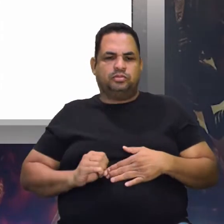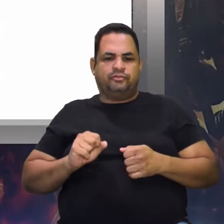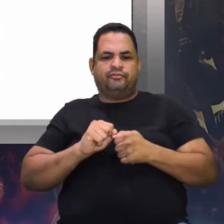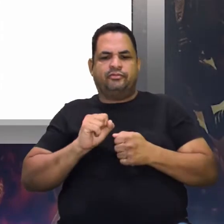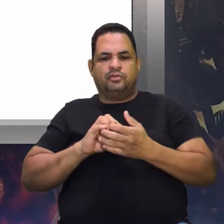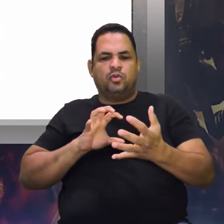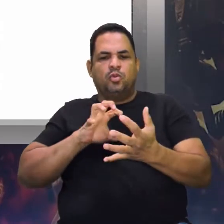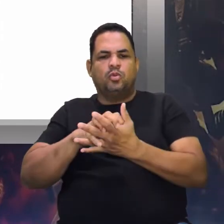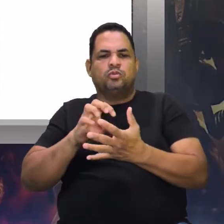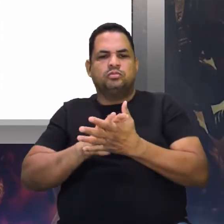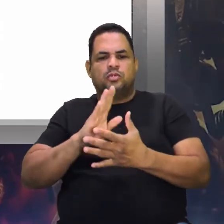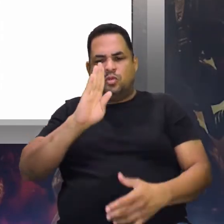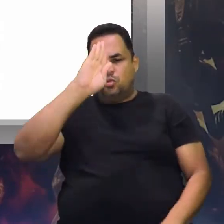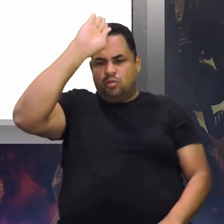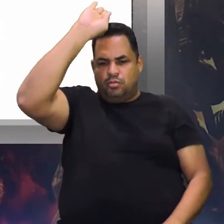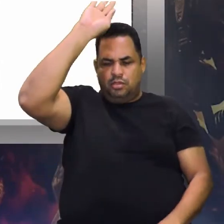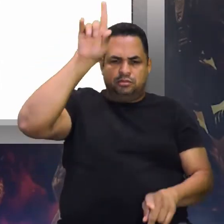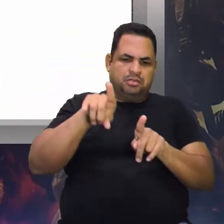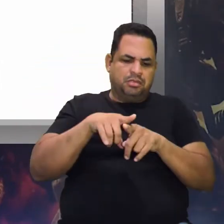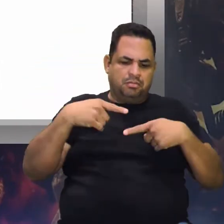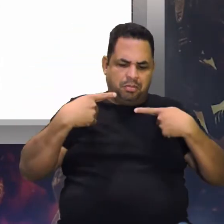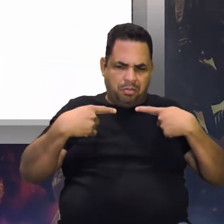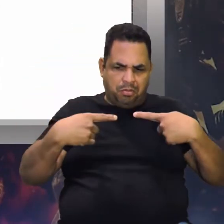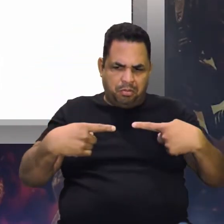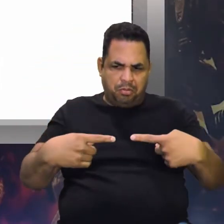O Império Romano, guerra.